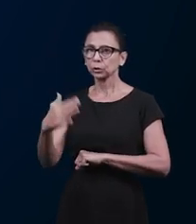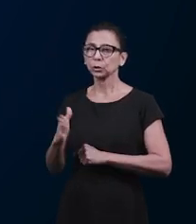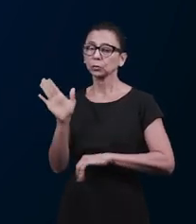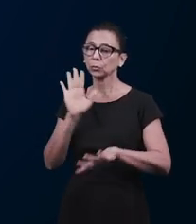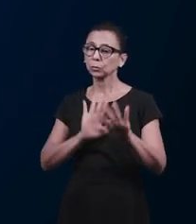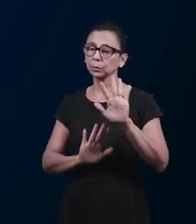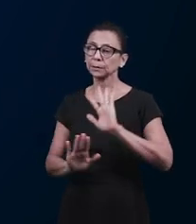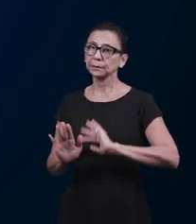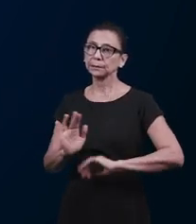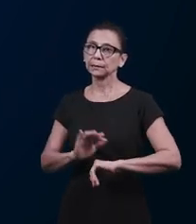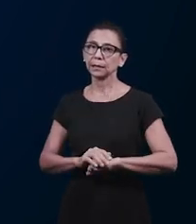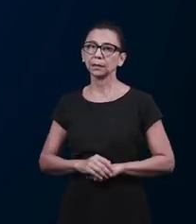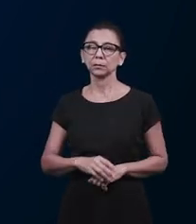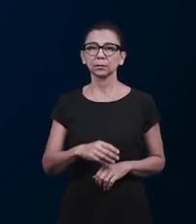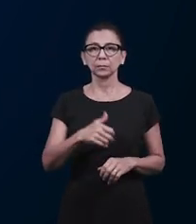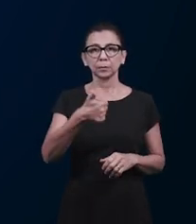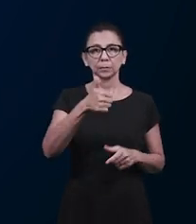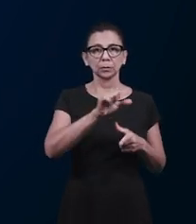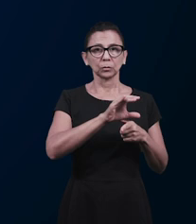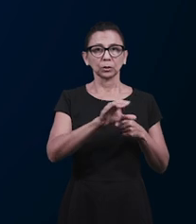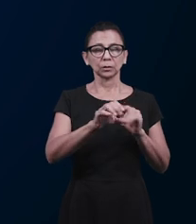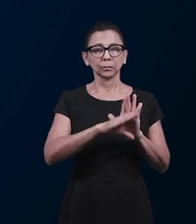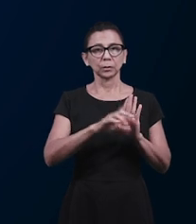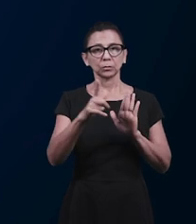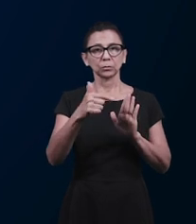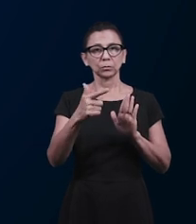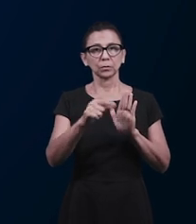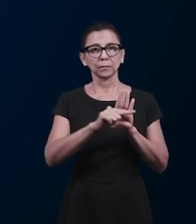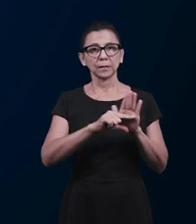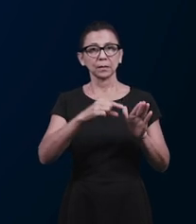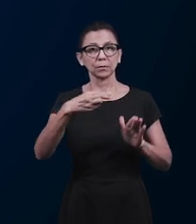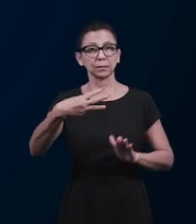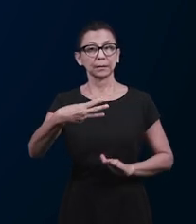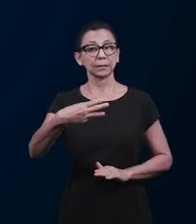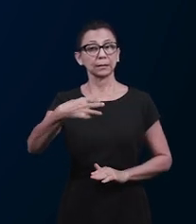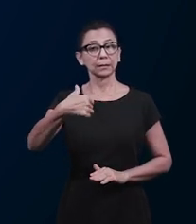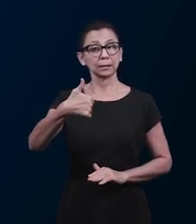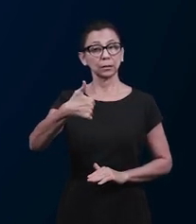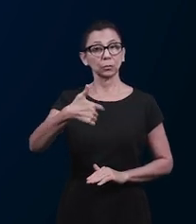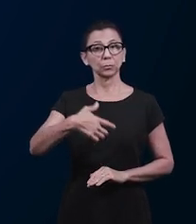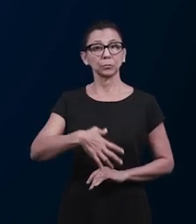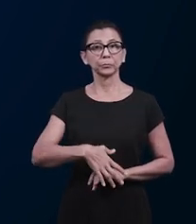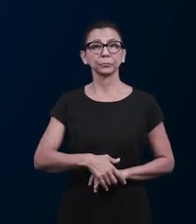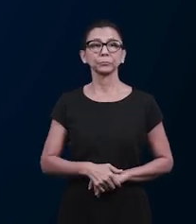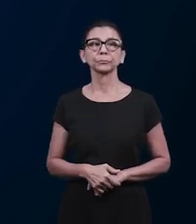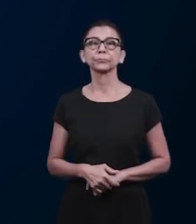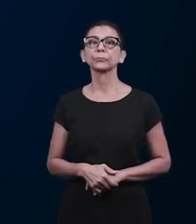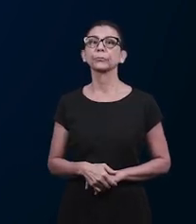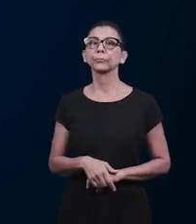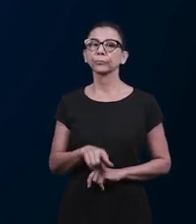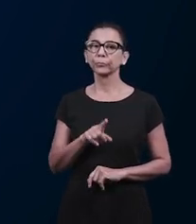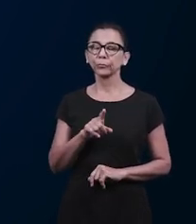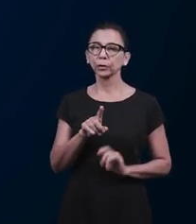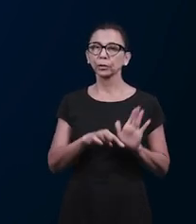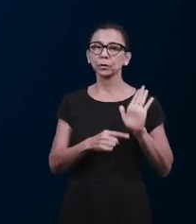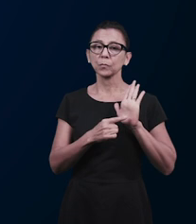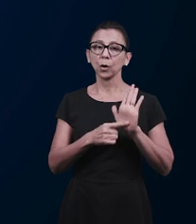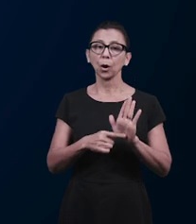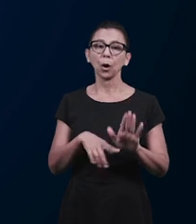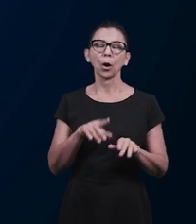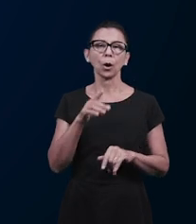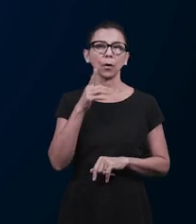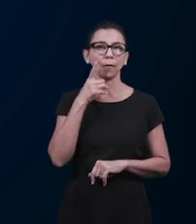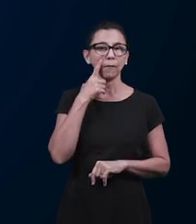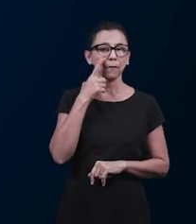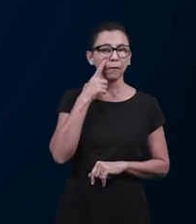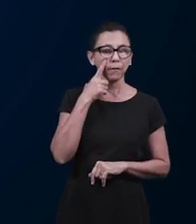1 Coríntios 12:31, que nos diz o seguinte: portanto, procurai com